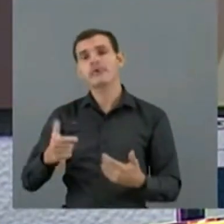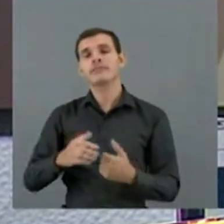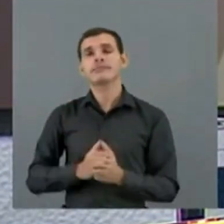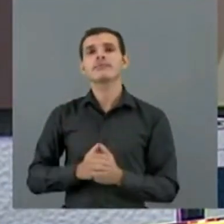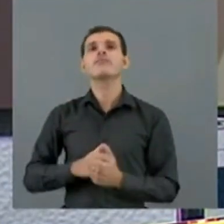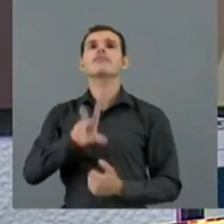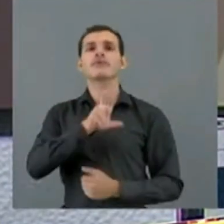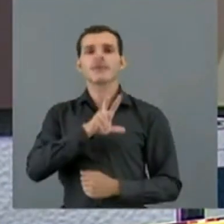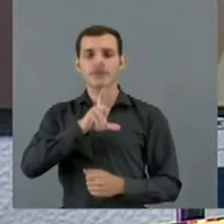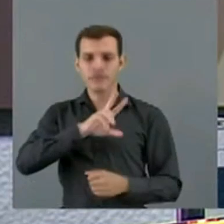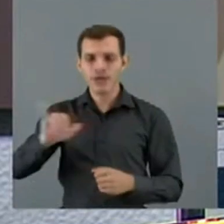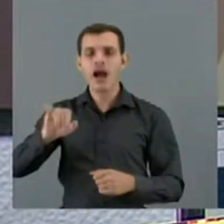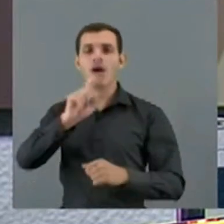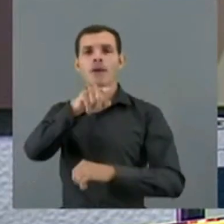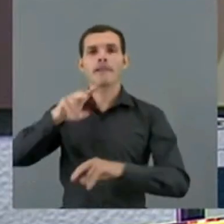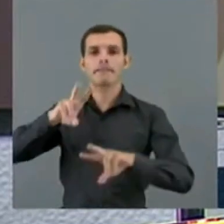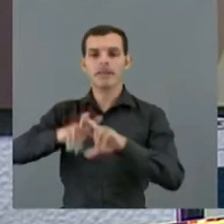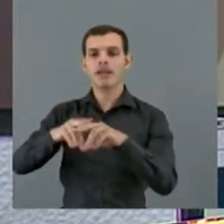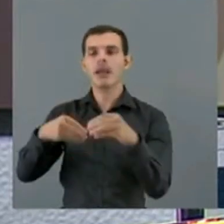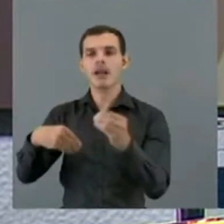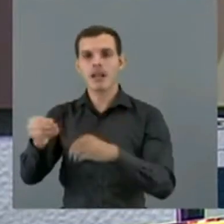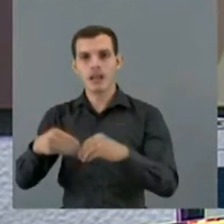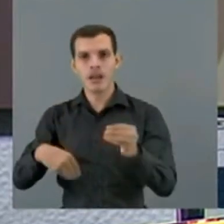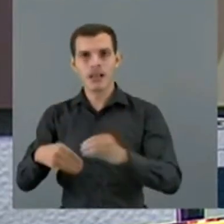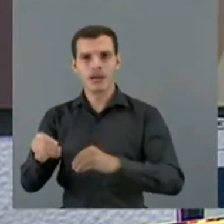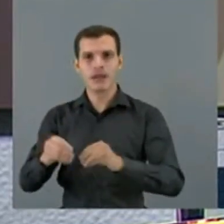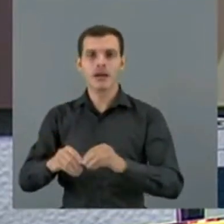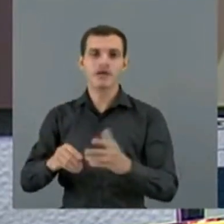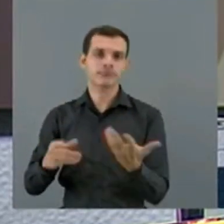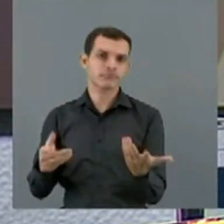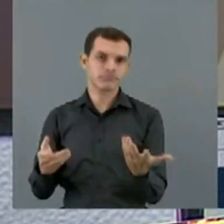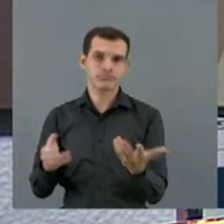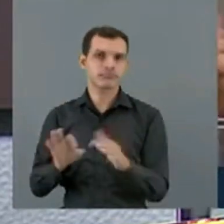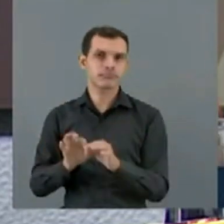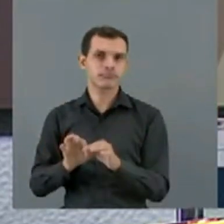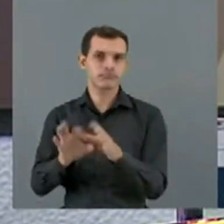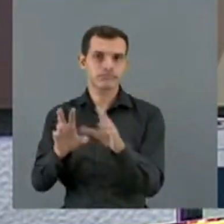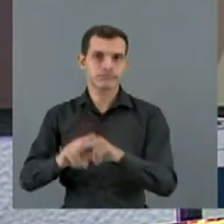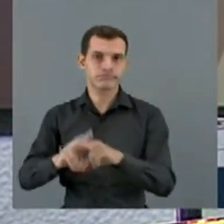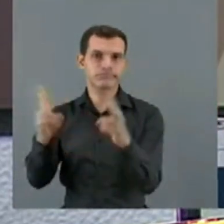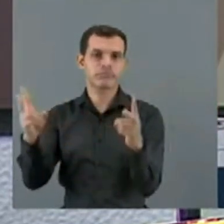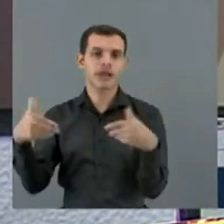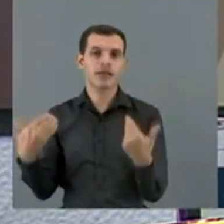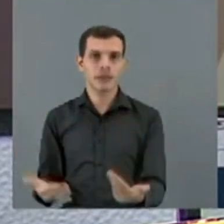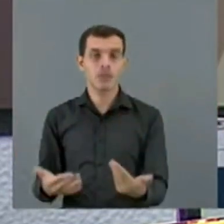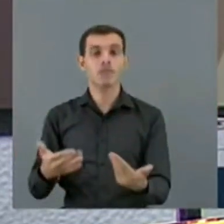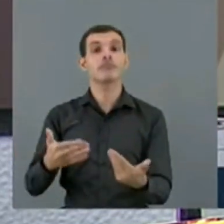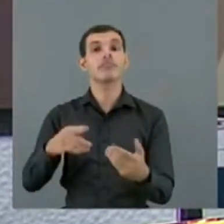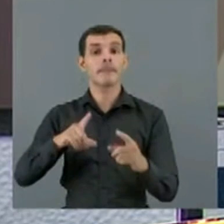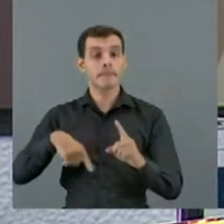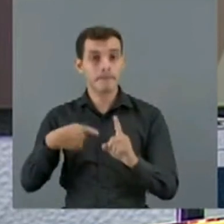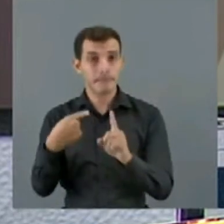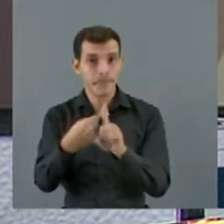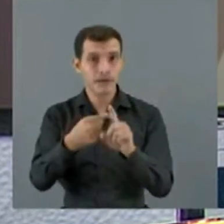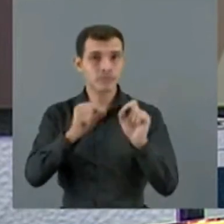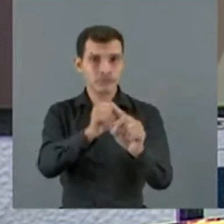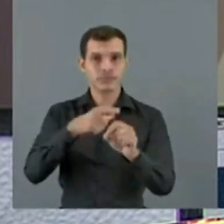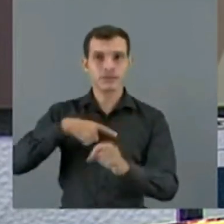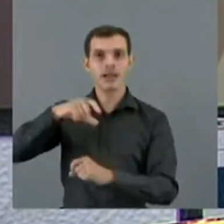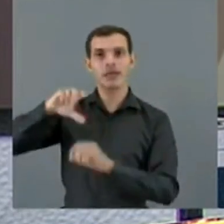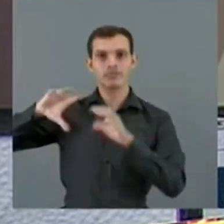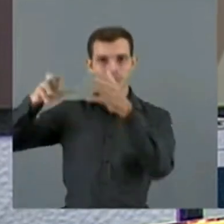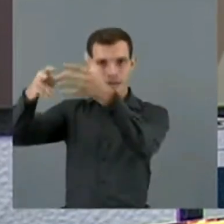o relaxamento da prisão se impõe. E, aliás, o Supremo Tribunal e o STJ decidem que, em